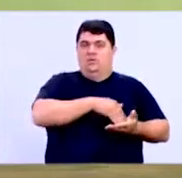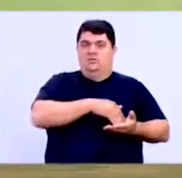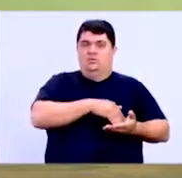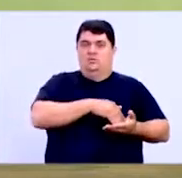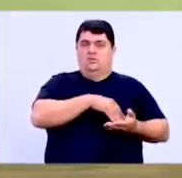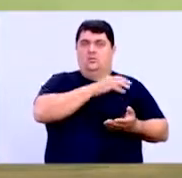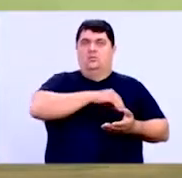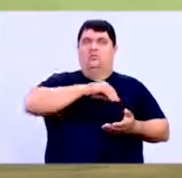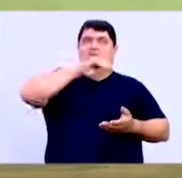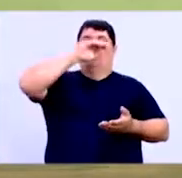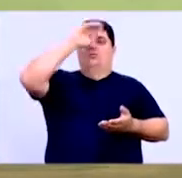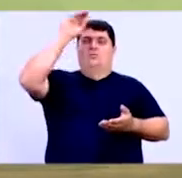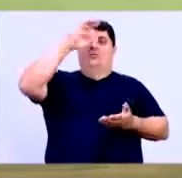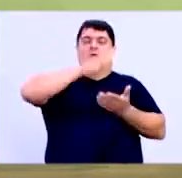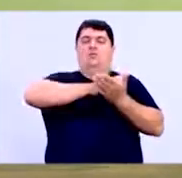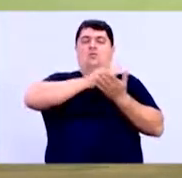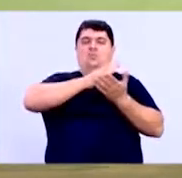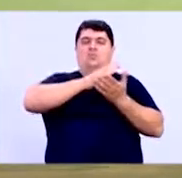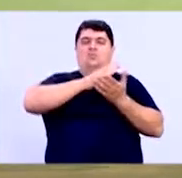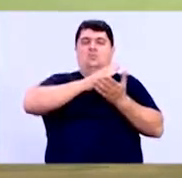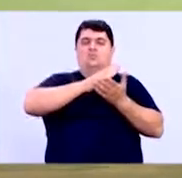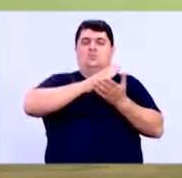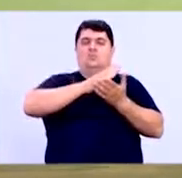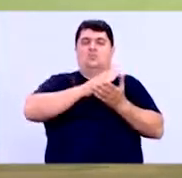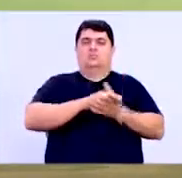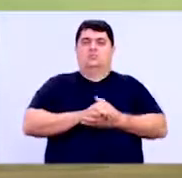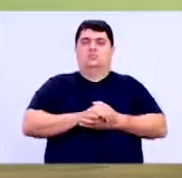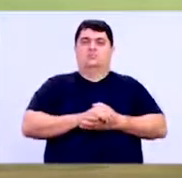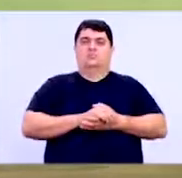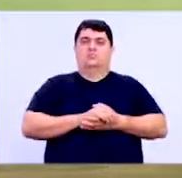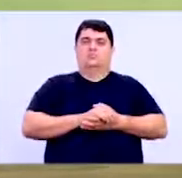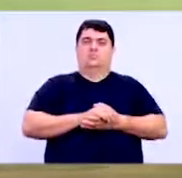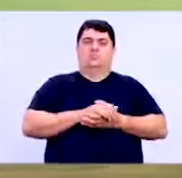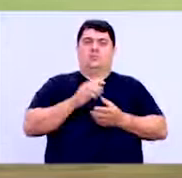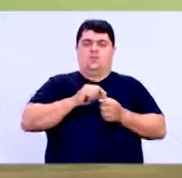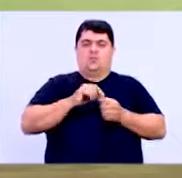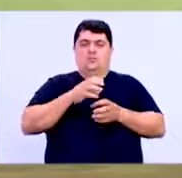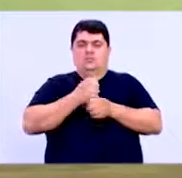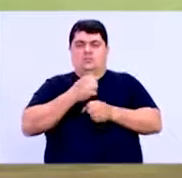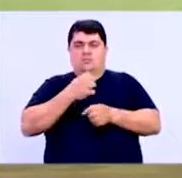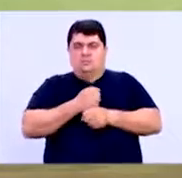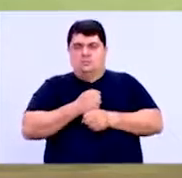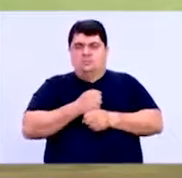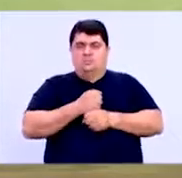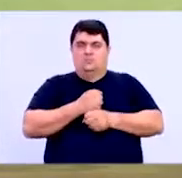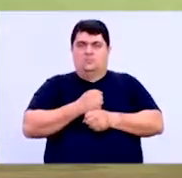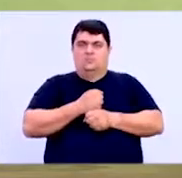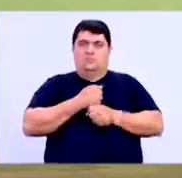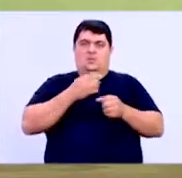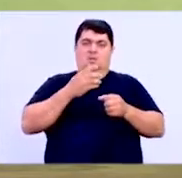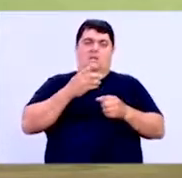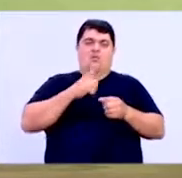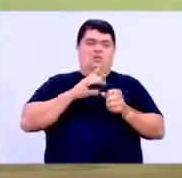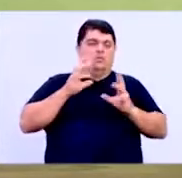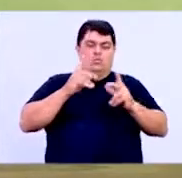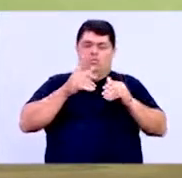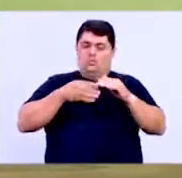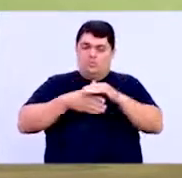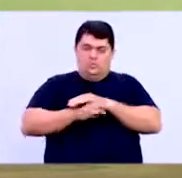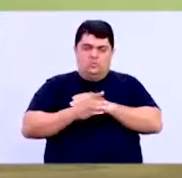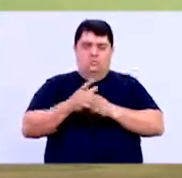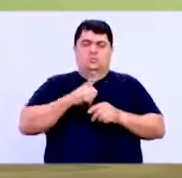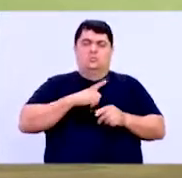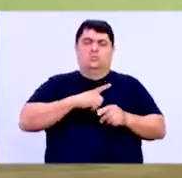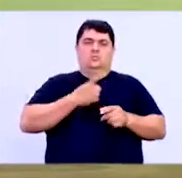ela vai começar como o inicial de julho. E aí nós fizemos os cálculos, né, tanto das entradas como do